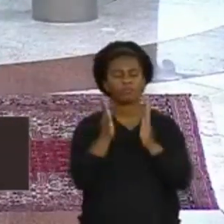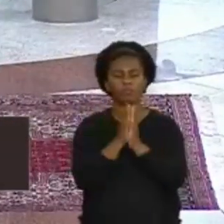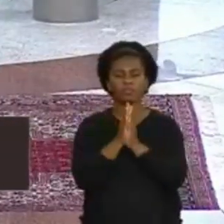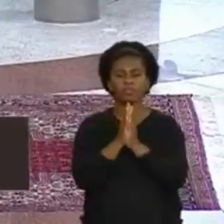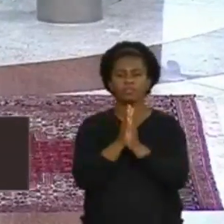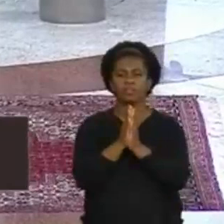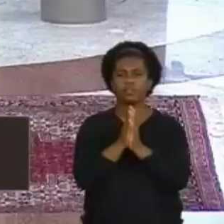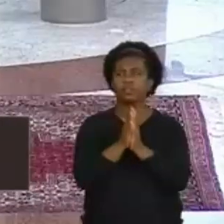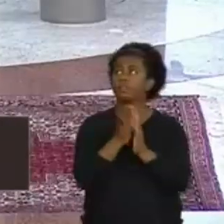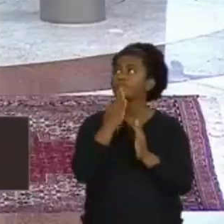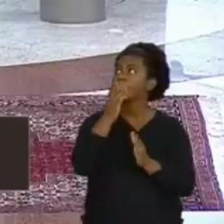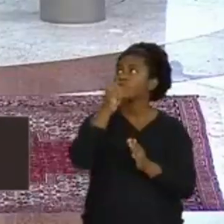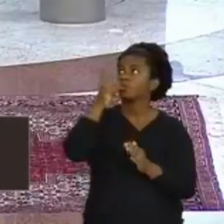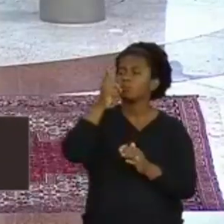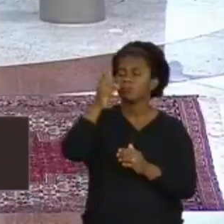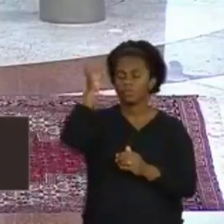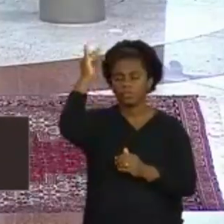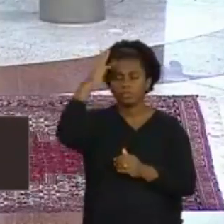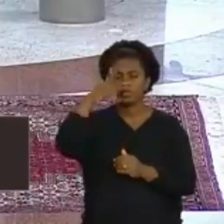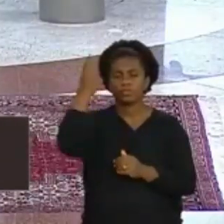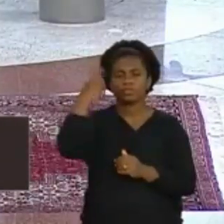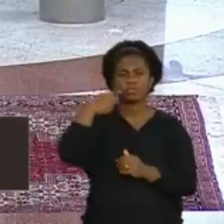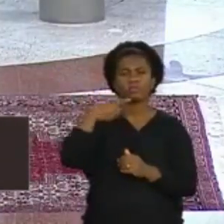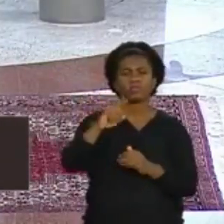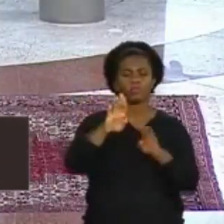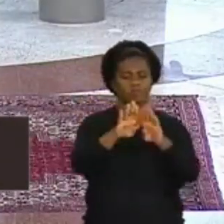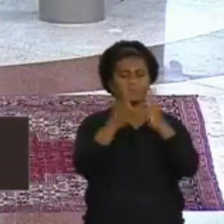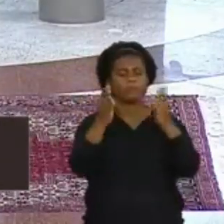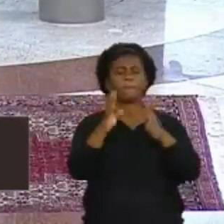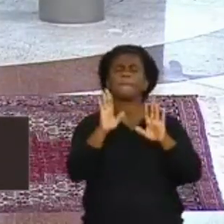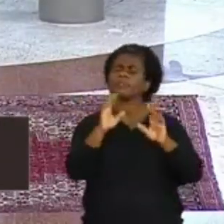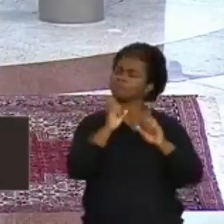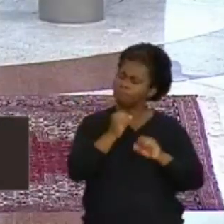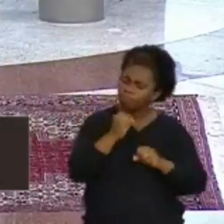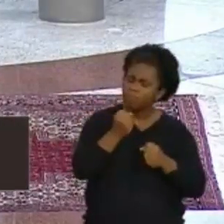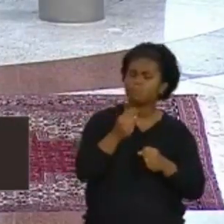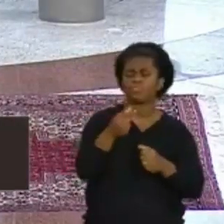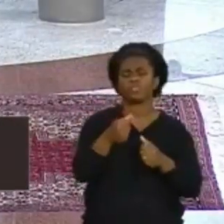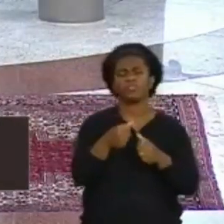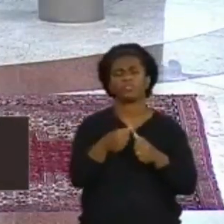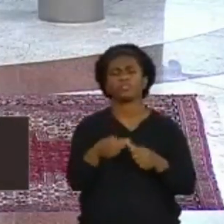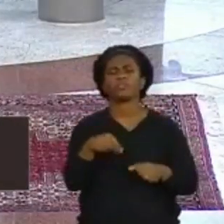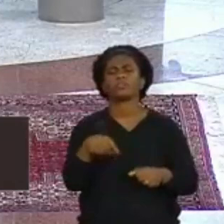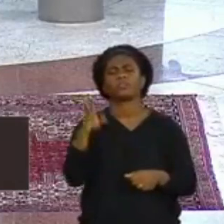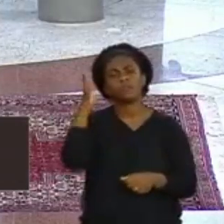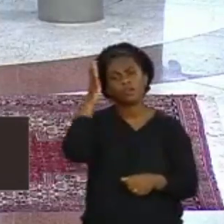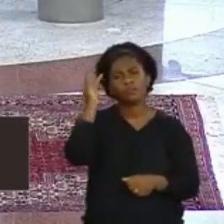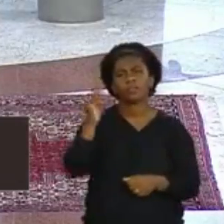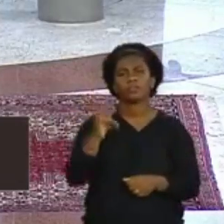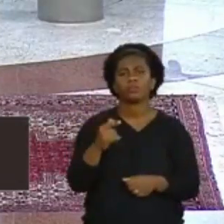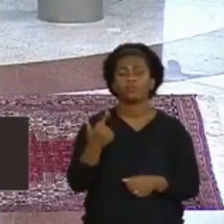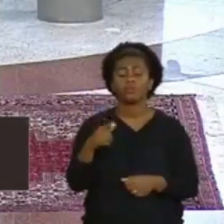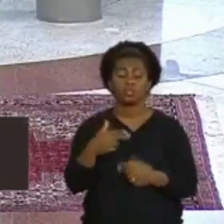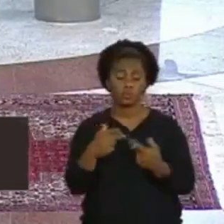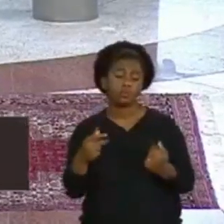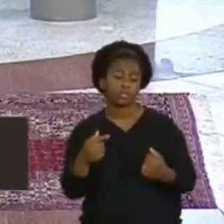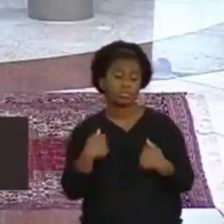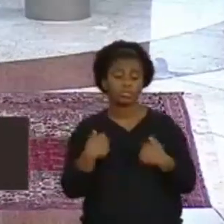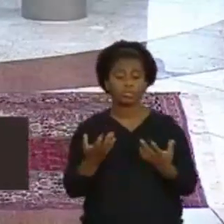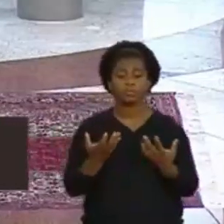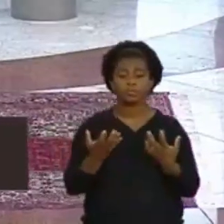essa semana ser uma bênção para você? Mas lute para você estar aqui amanhã. Outra coisa que eu